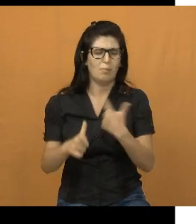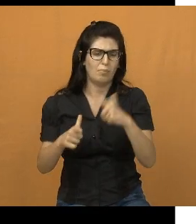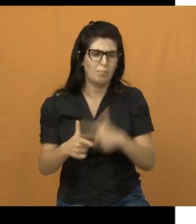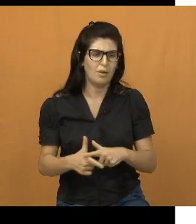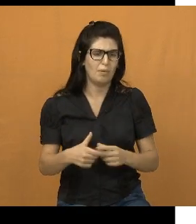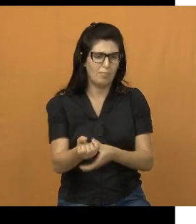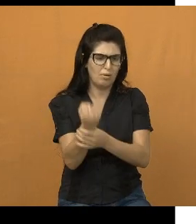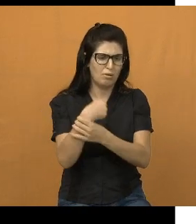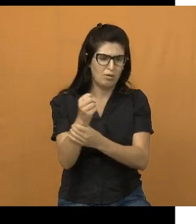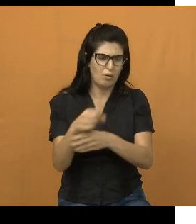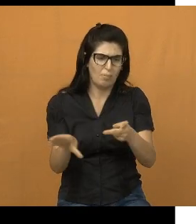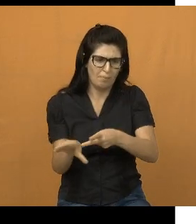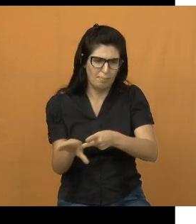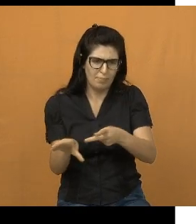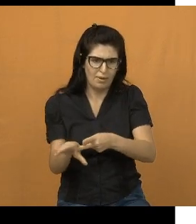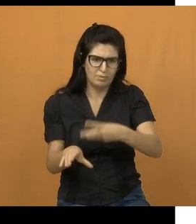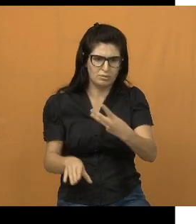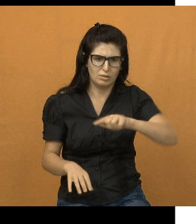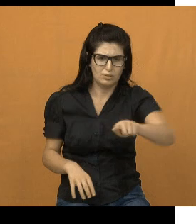Traumato-ortopédicos,